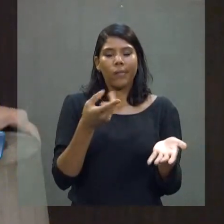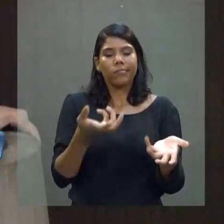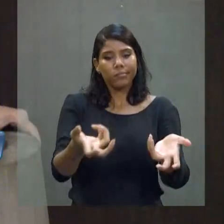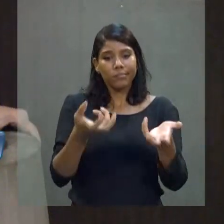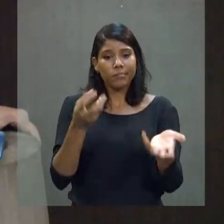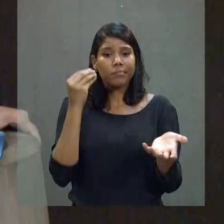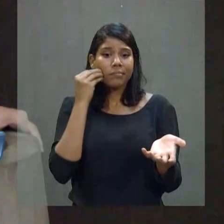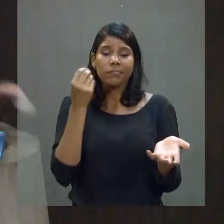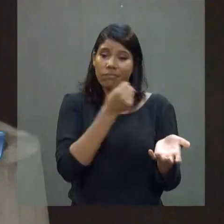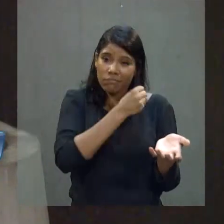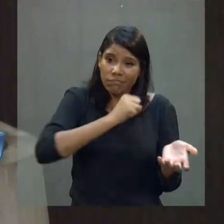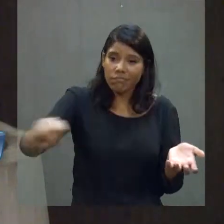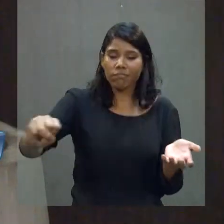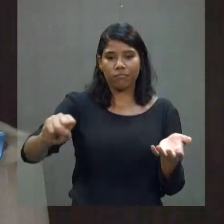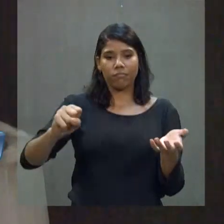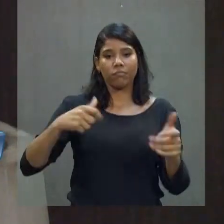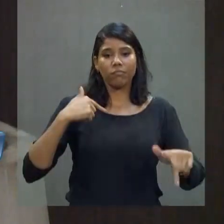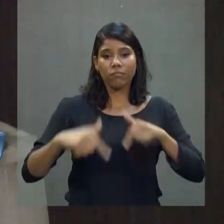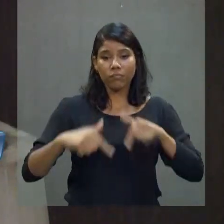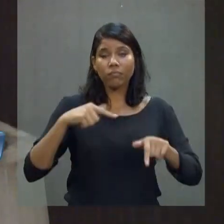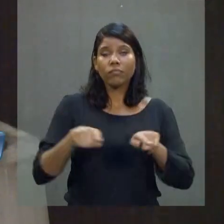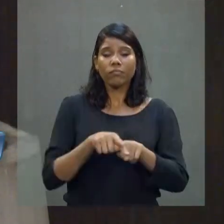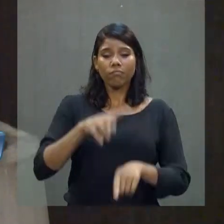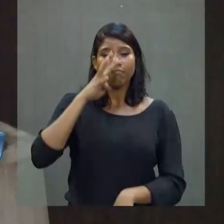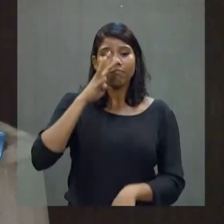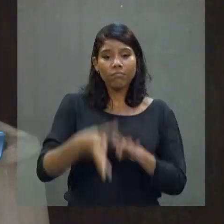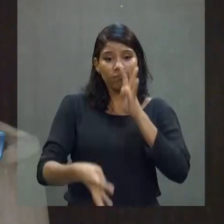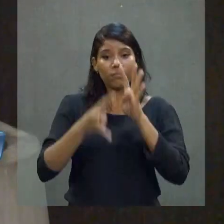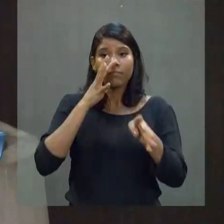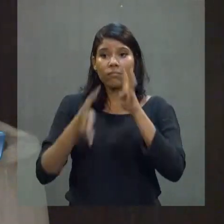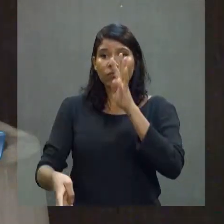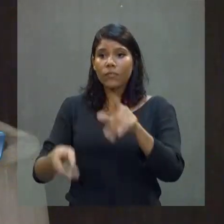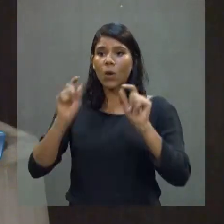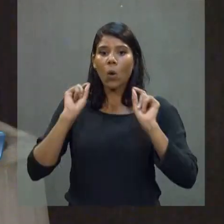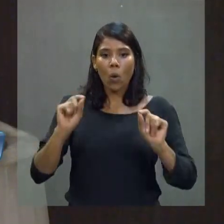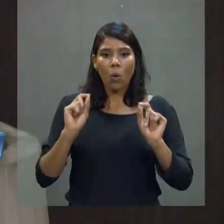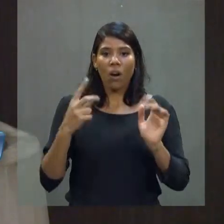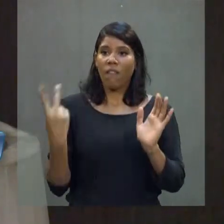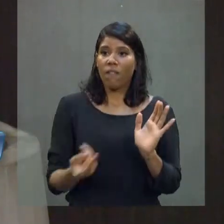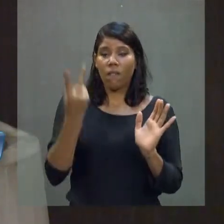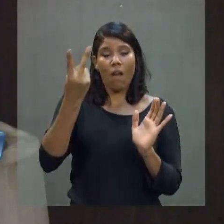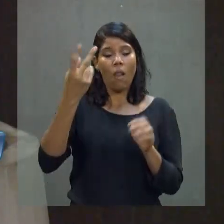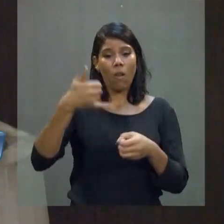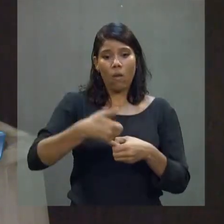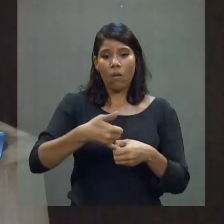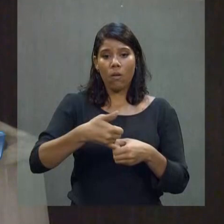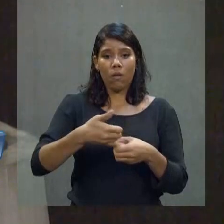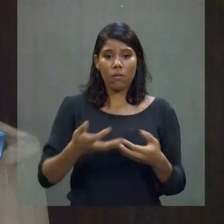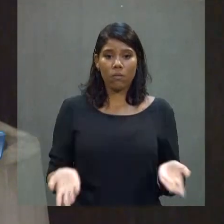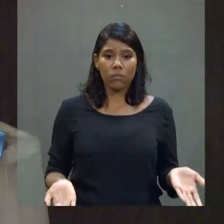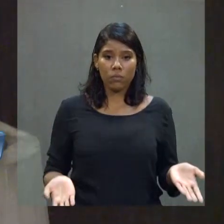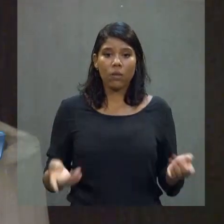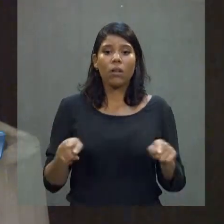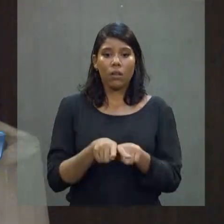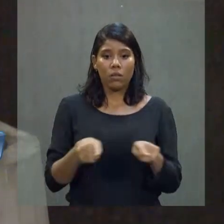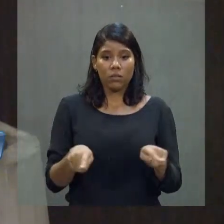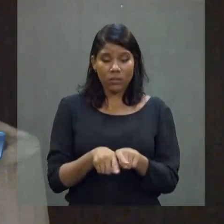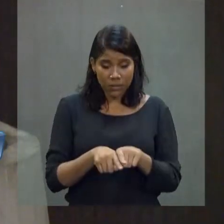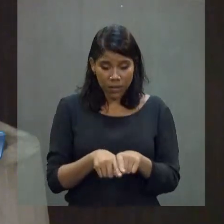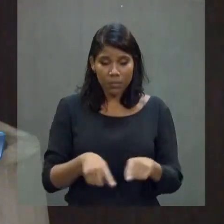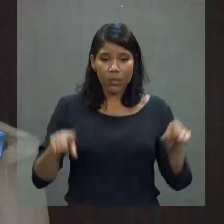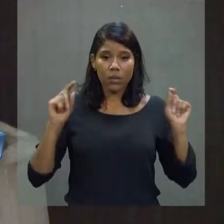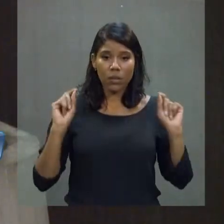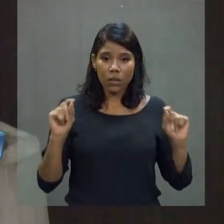mas denunciando o abuso desse regime de preço dos combustíveis e, em última